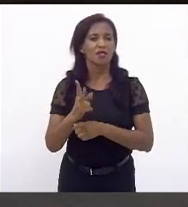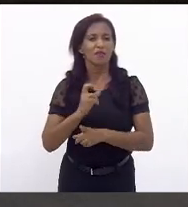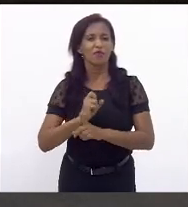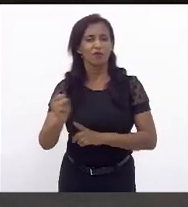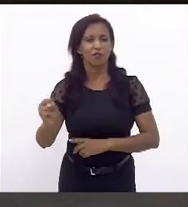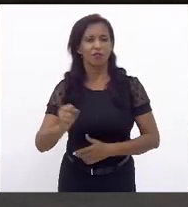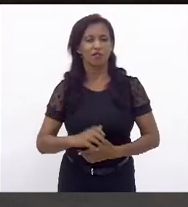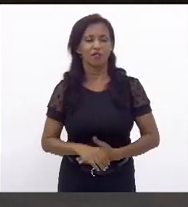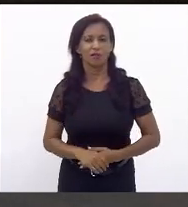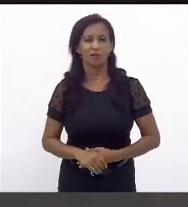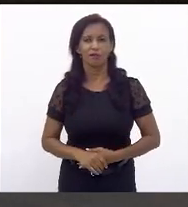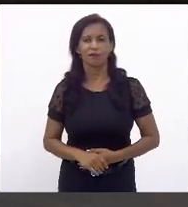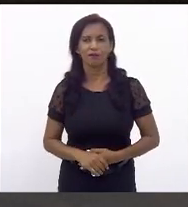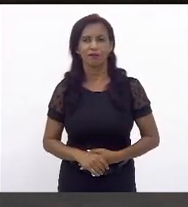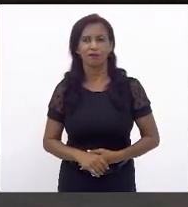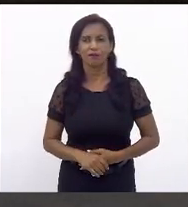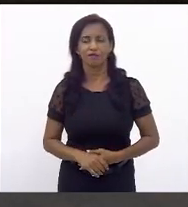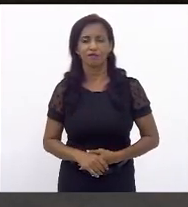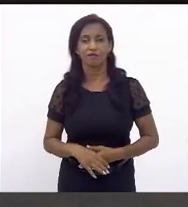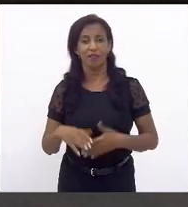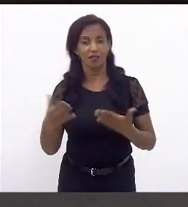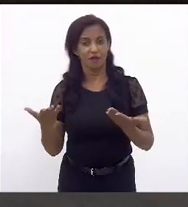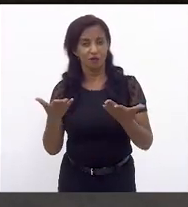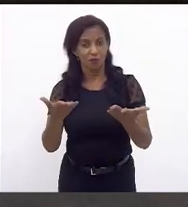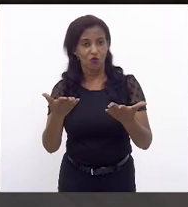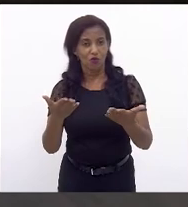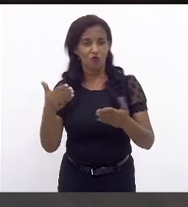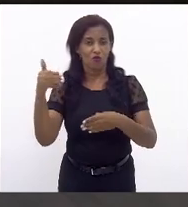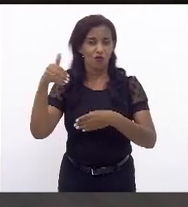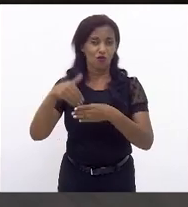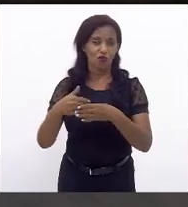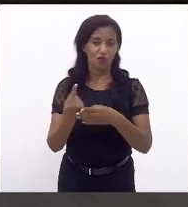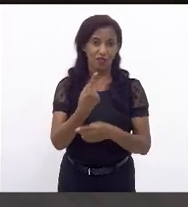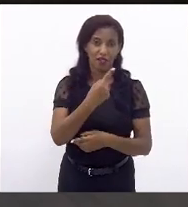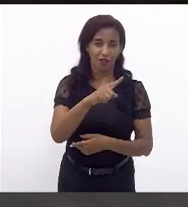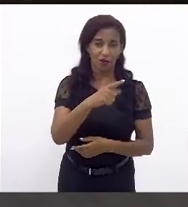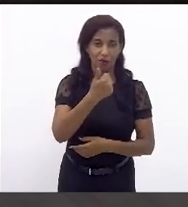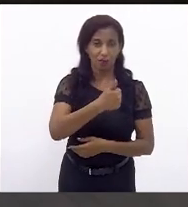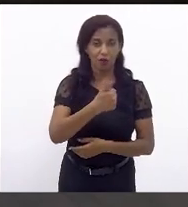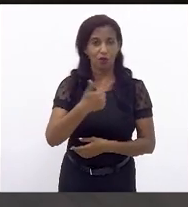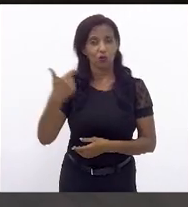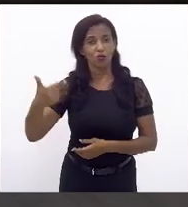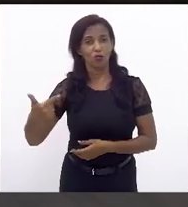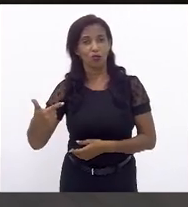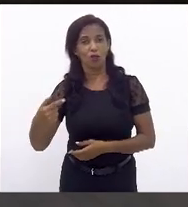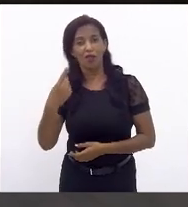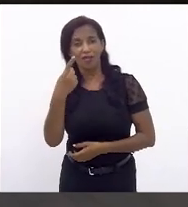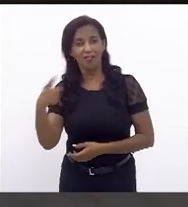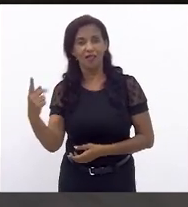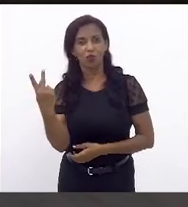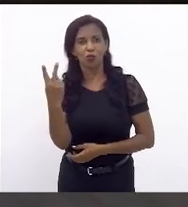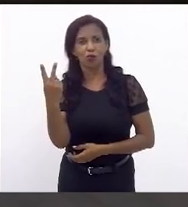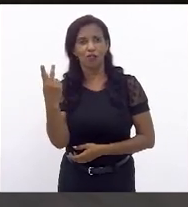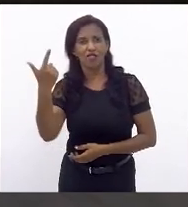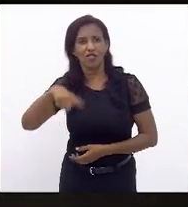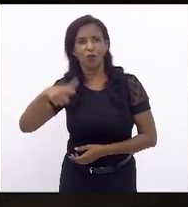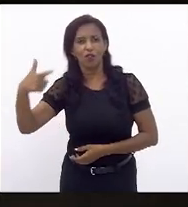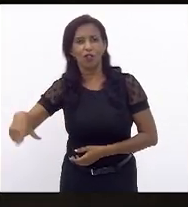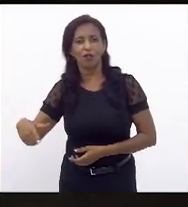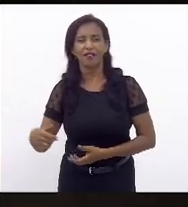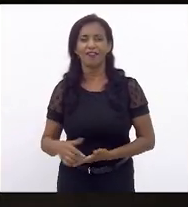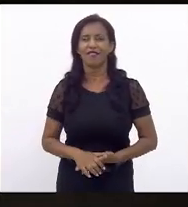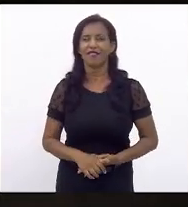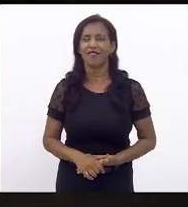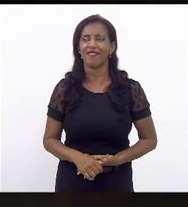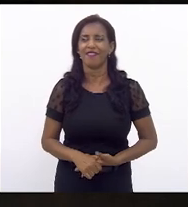vencer. Assim posto, votei não no primeiro, no segundo eu voto não duas vezes. No